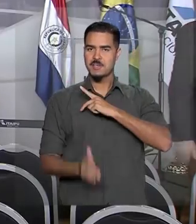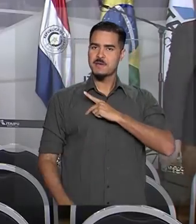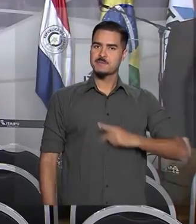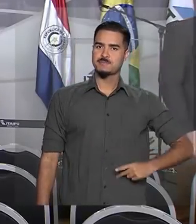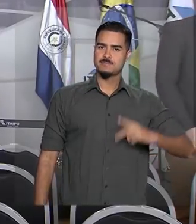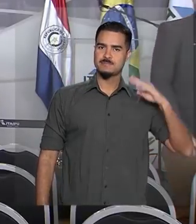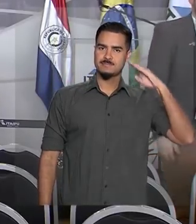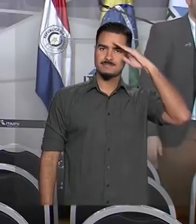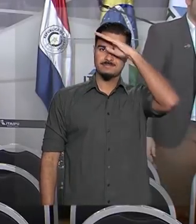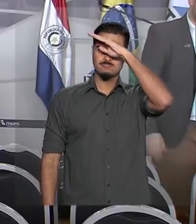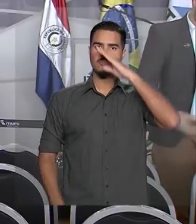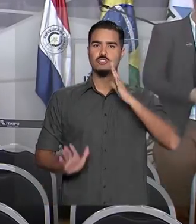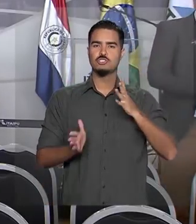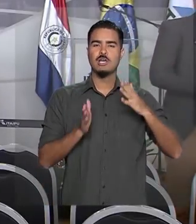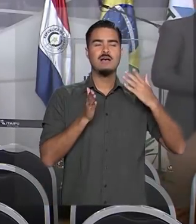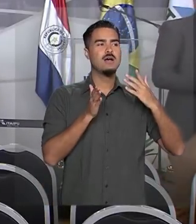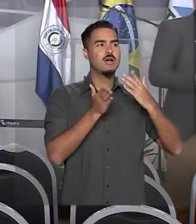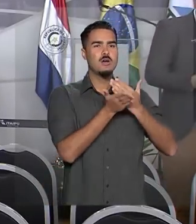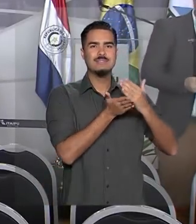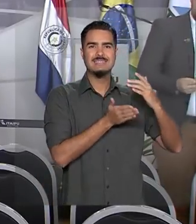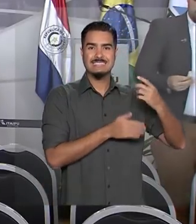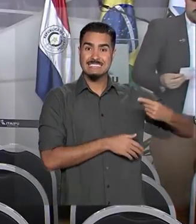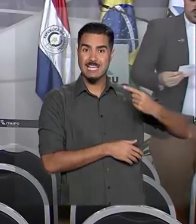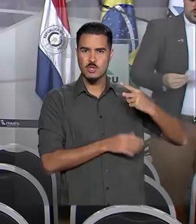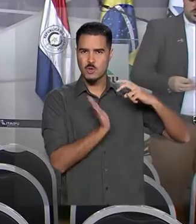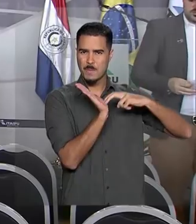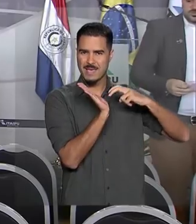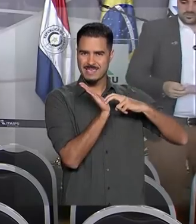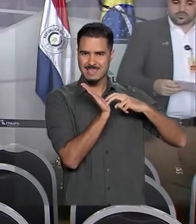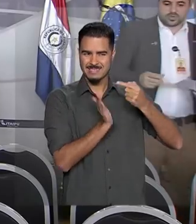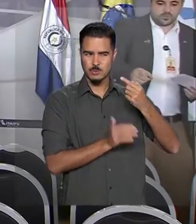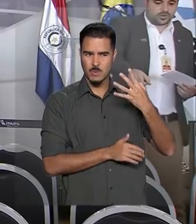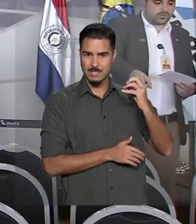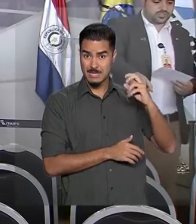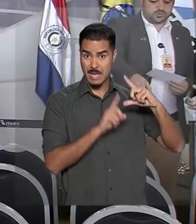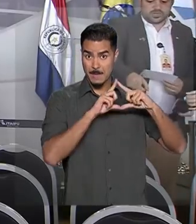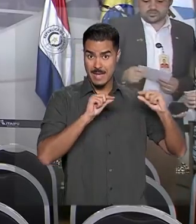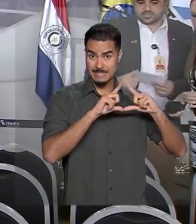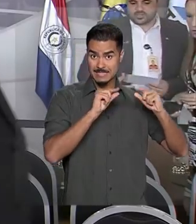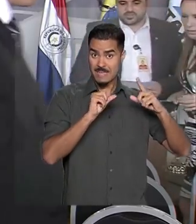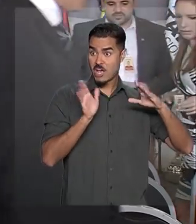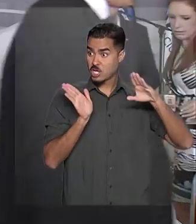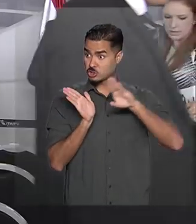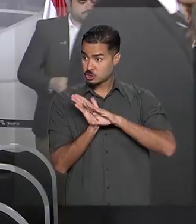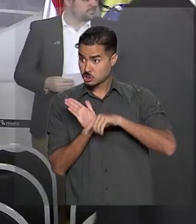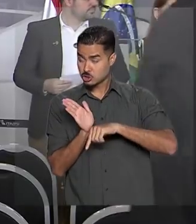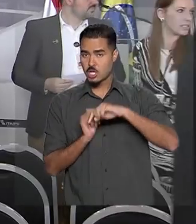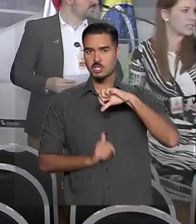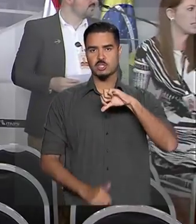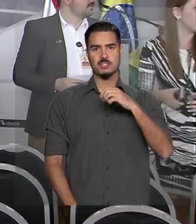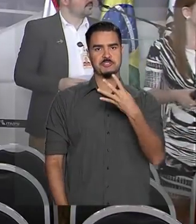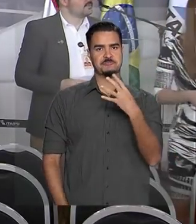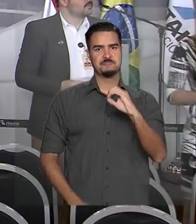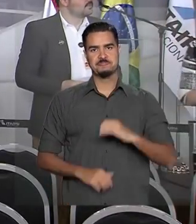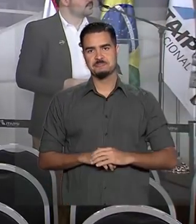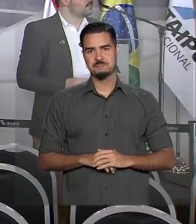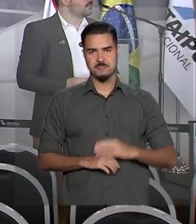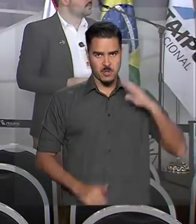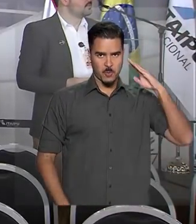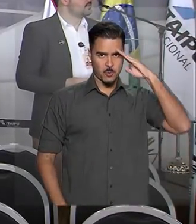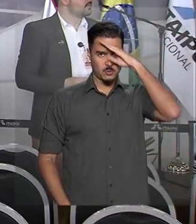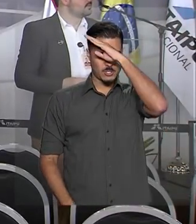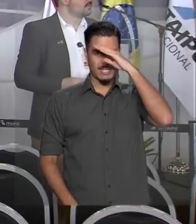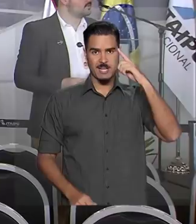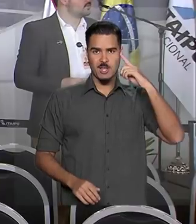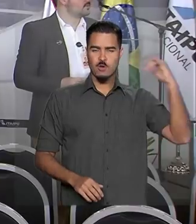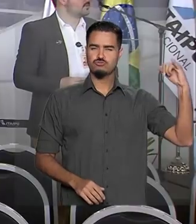Ele embarcou em Brasília por volta de 7h40 da manhã e deve chegar por aqui às 9h40. Jair Bolsonaro vem para